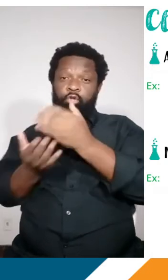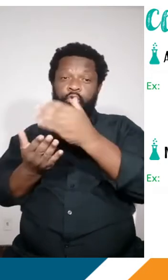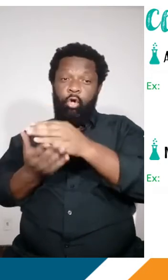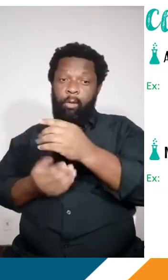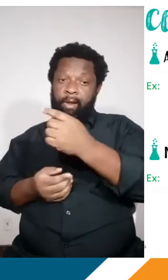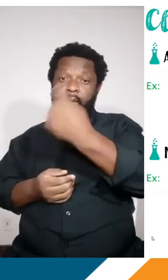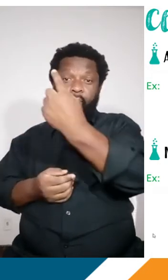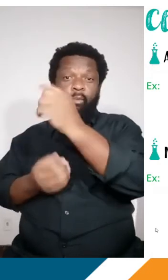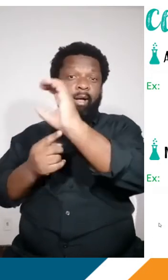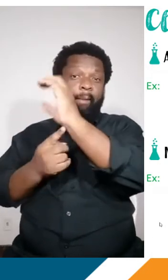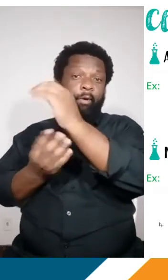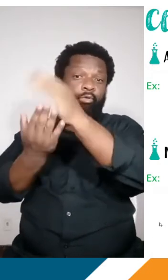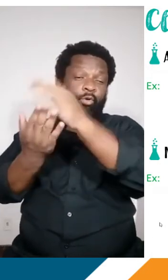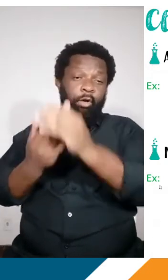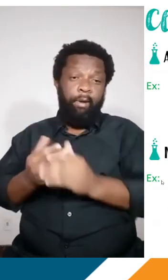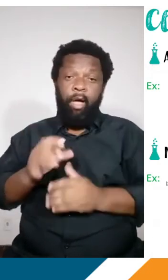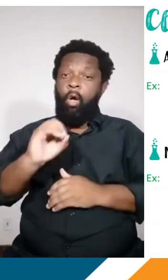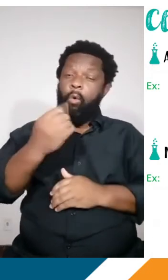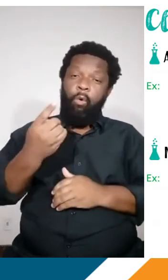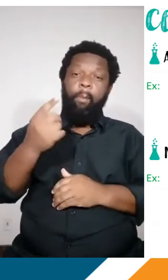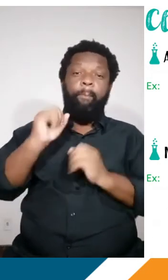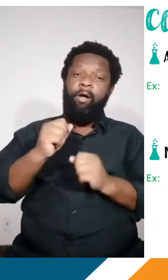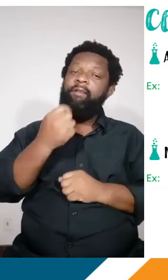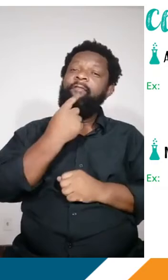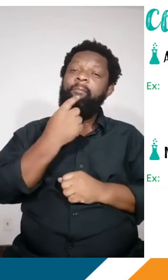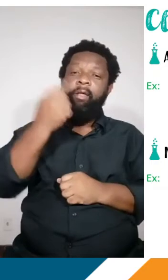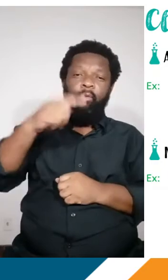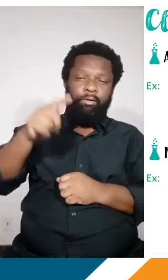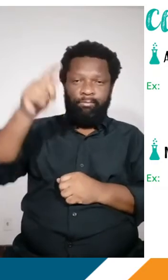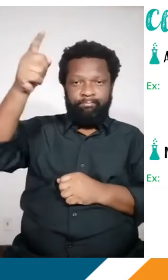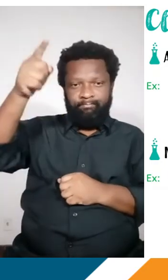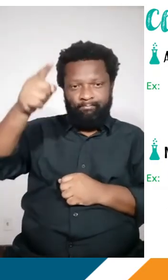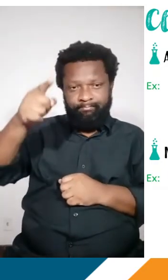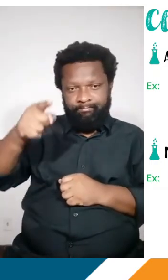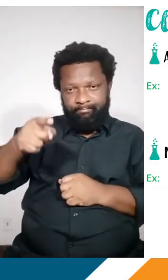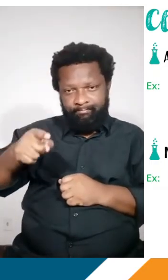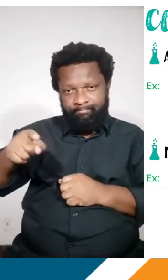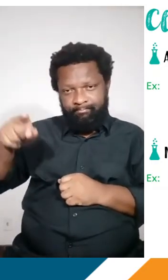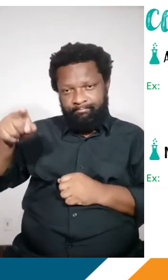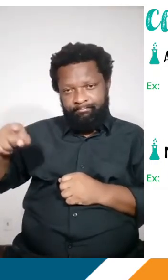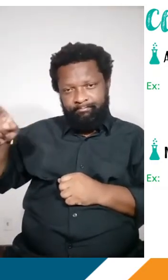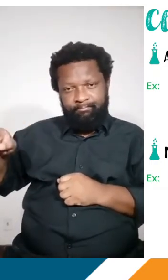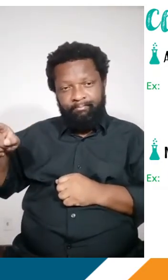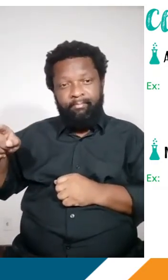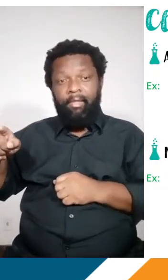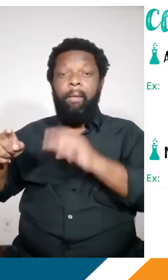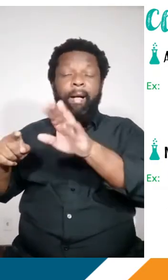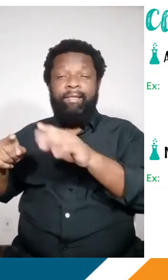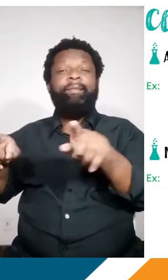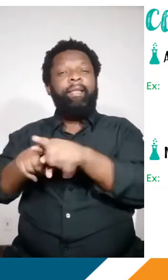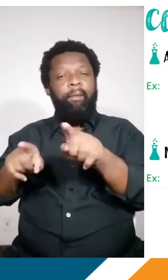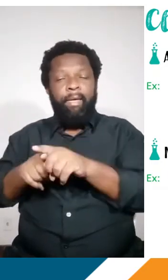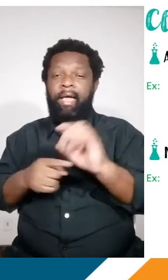carbono aqui fica de fora, ou uma outra possibilidade é seguir essa